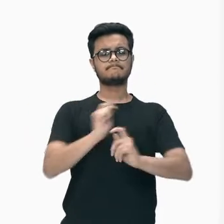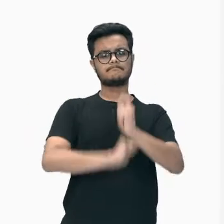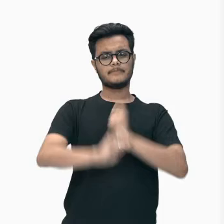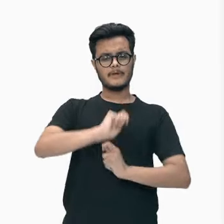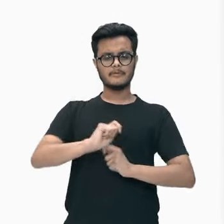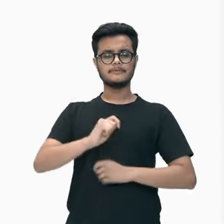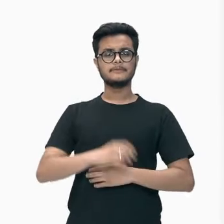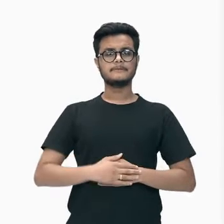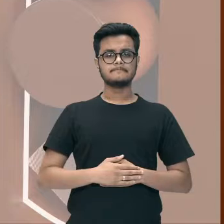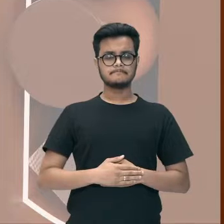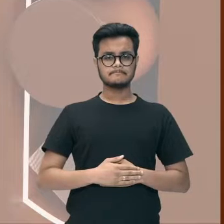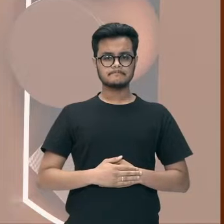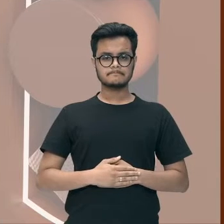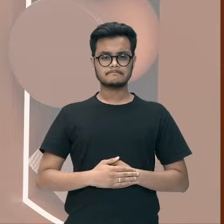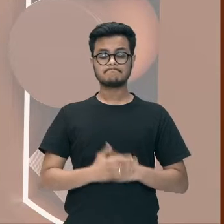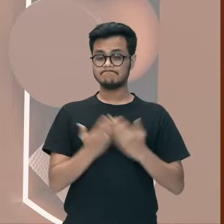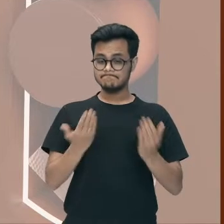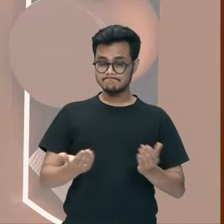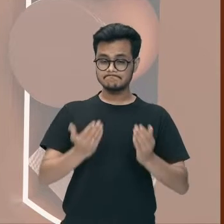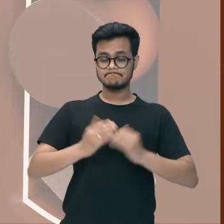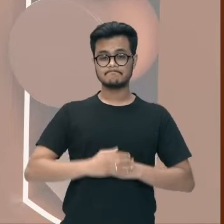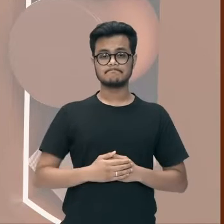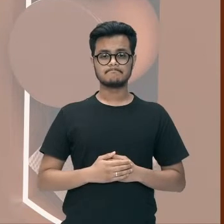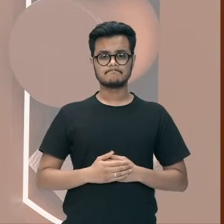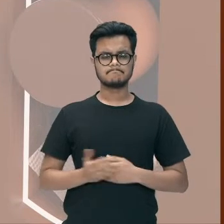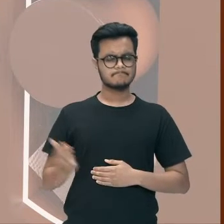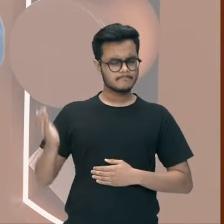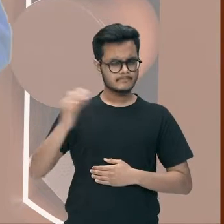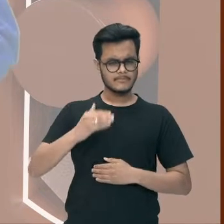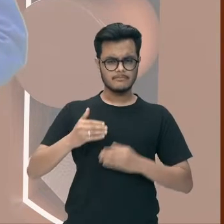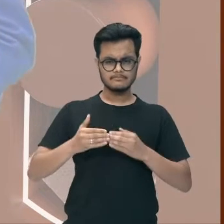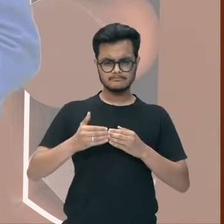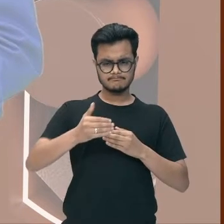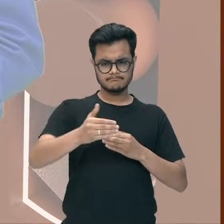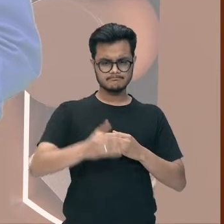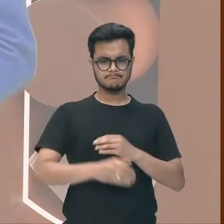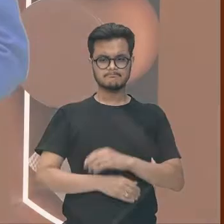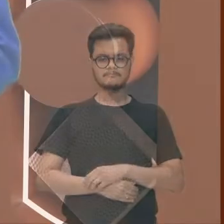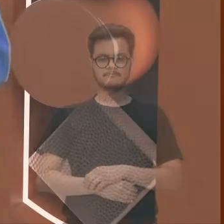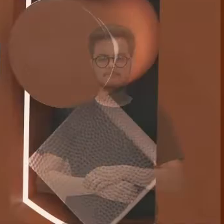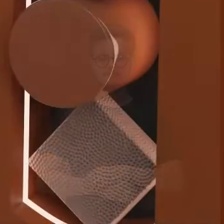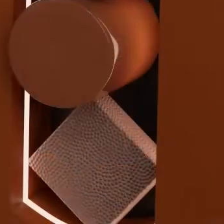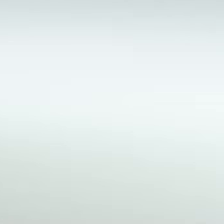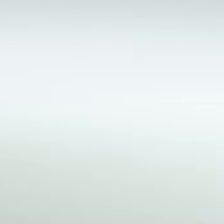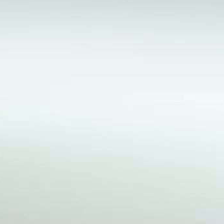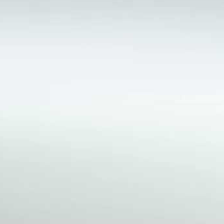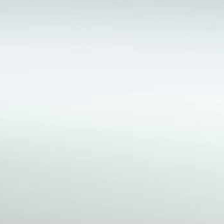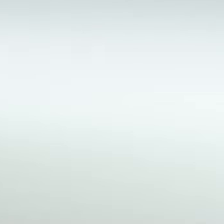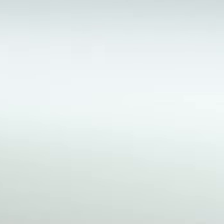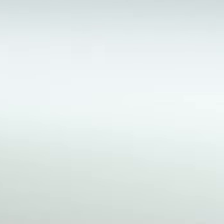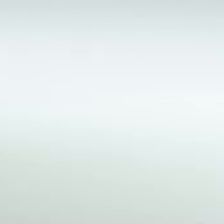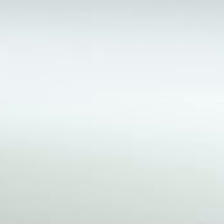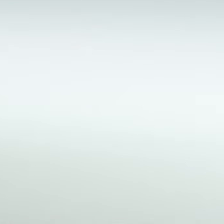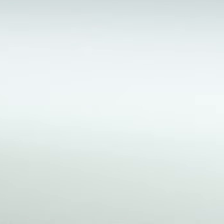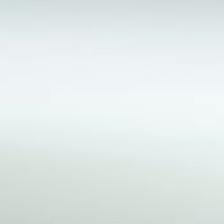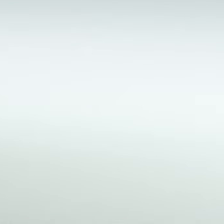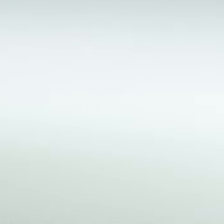segundo reinado. Não é isso? Vamos então agora para a nossa aula.